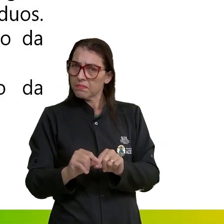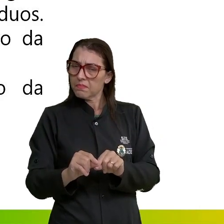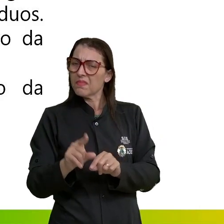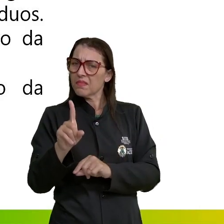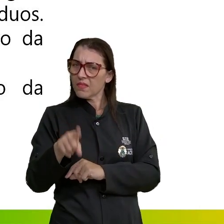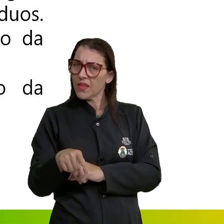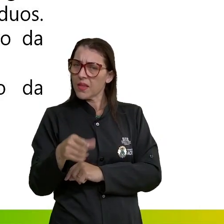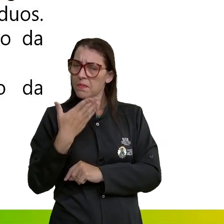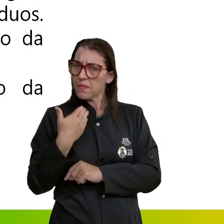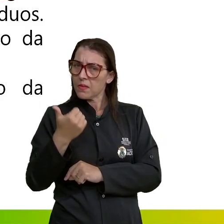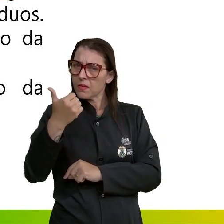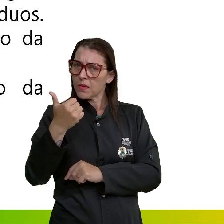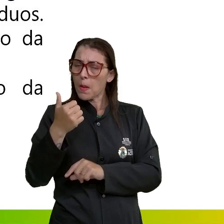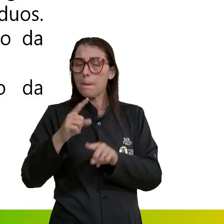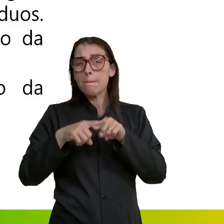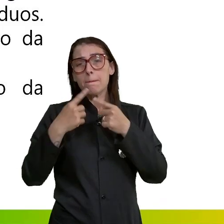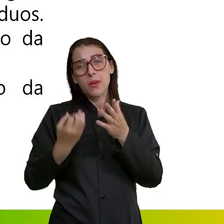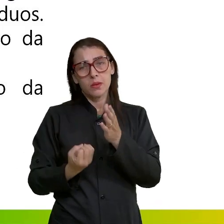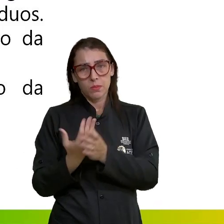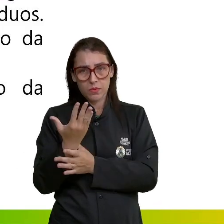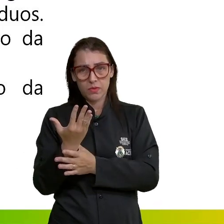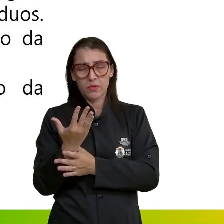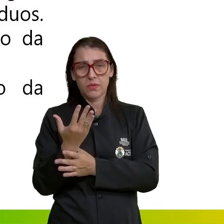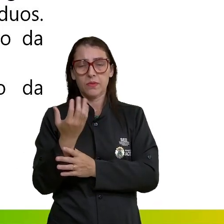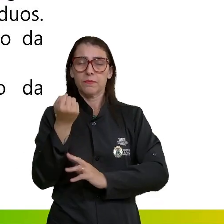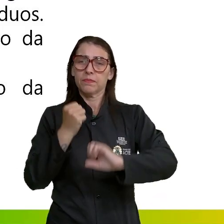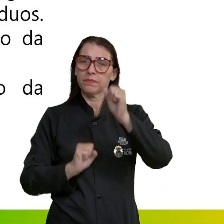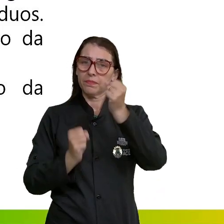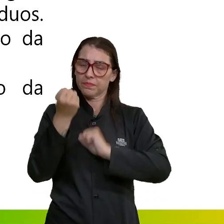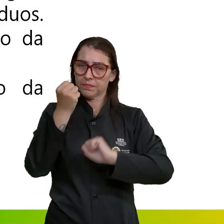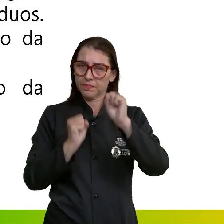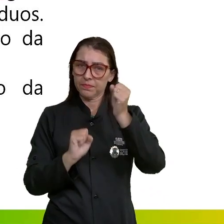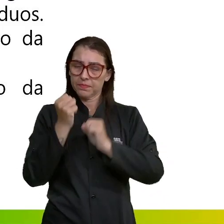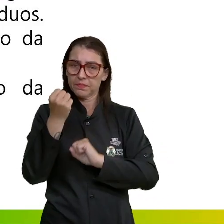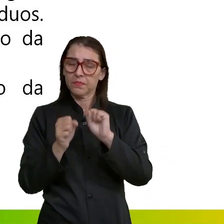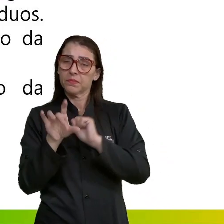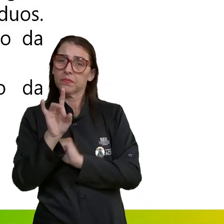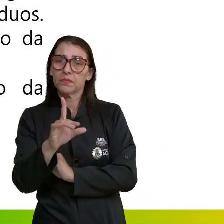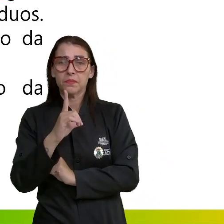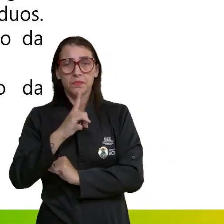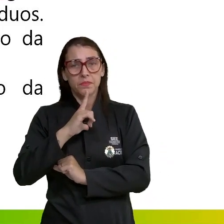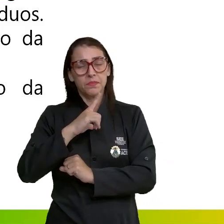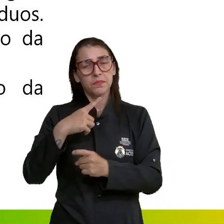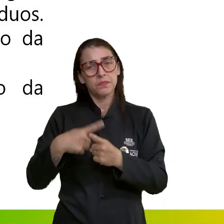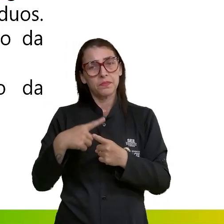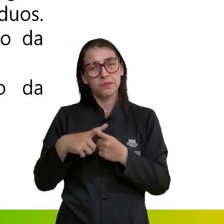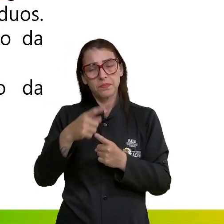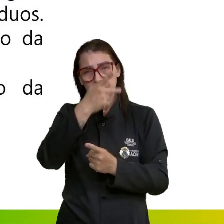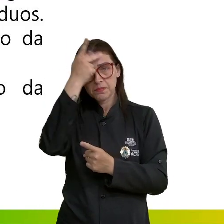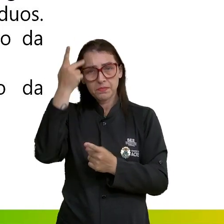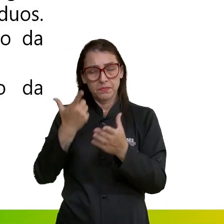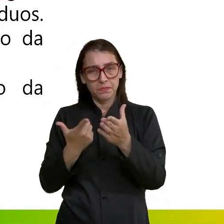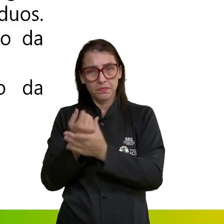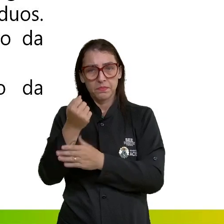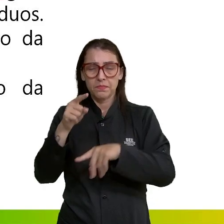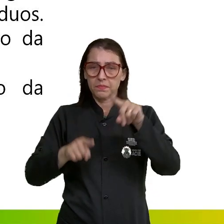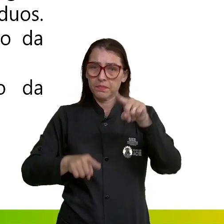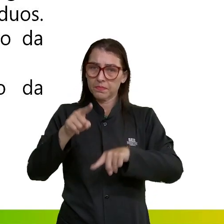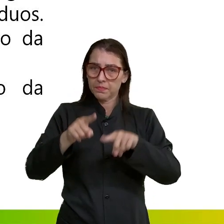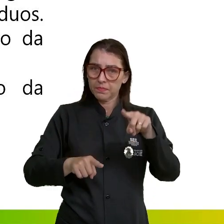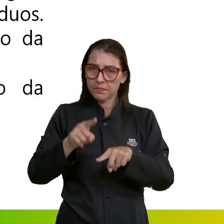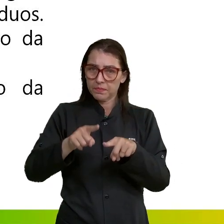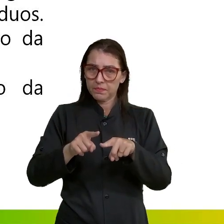uma solução, mas a produção industrial em grande escala, ela só existe porque existem pessoas para comprar esses